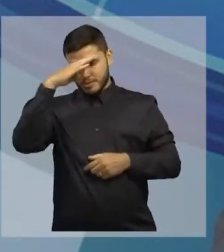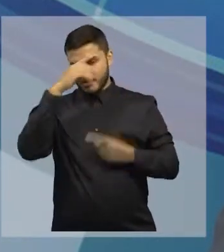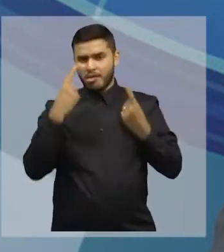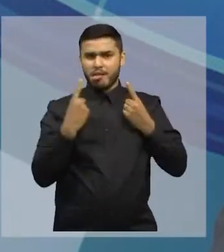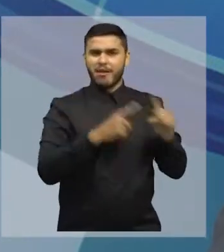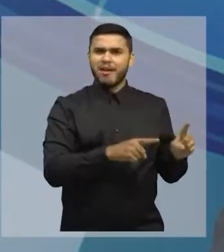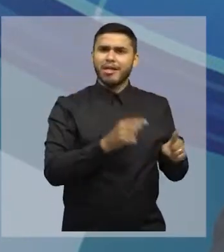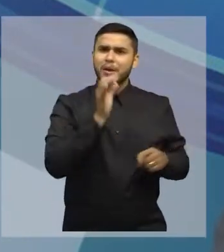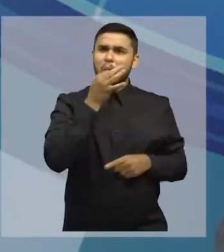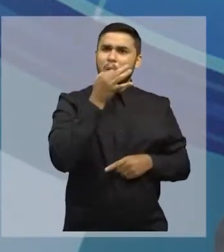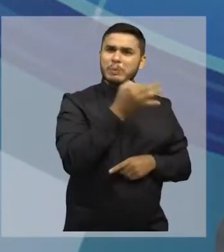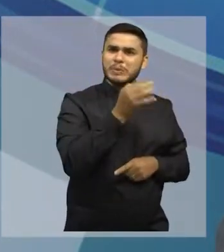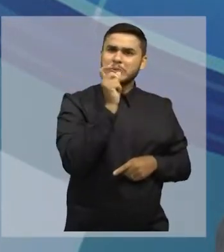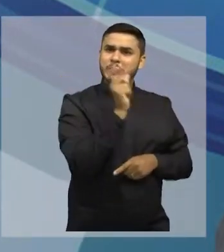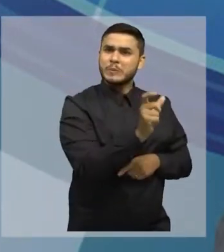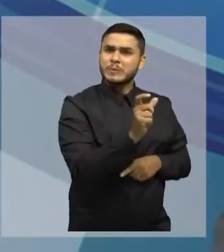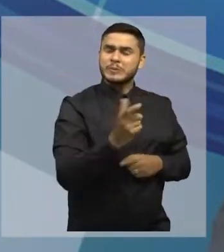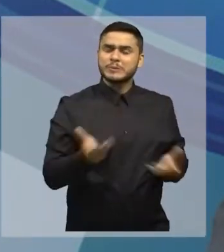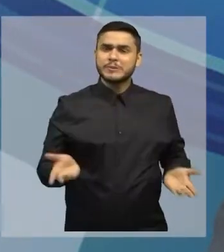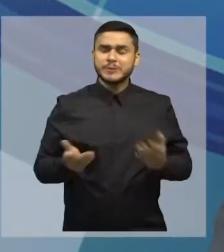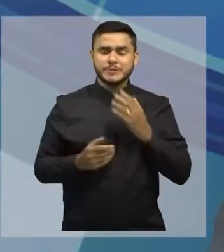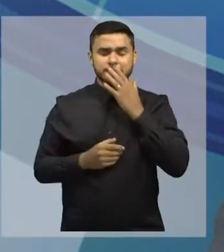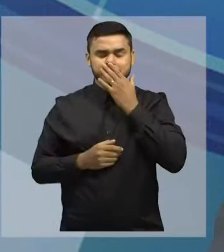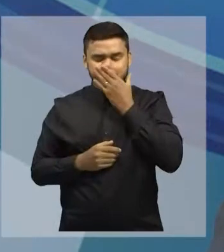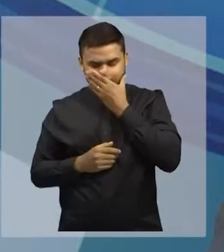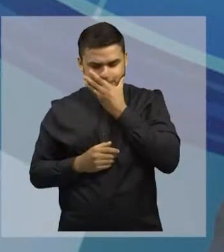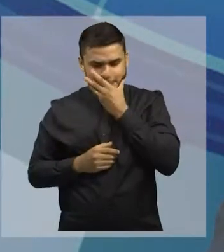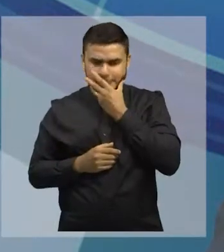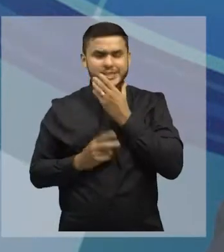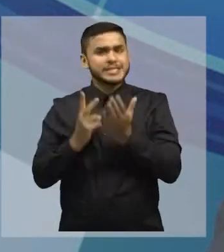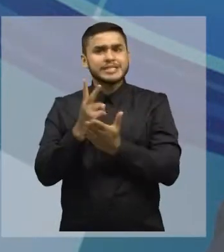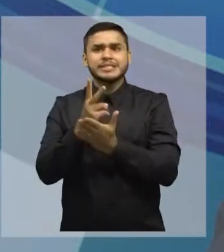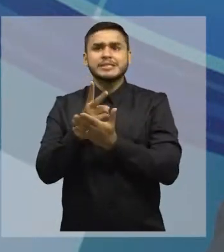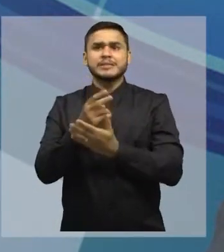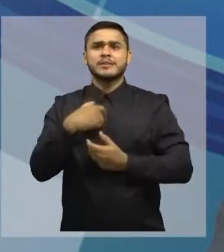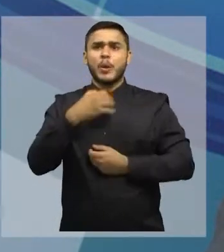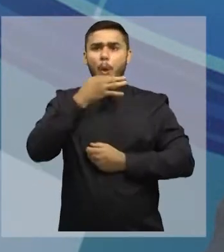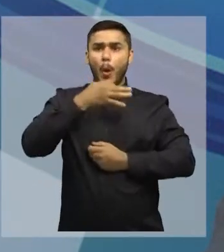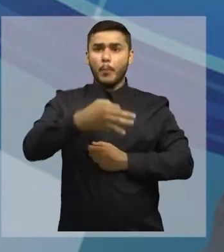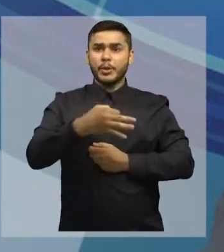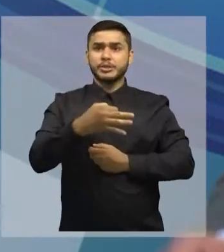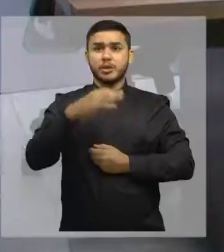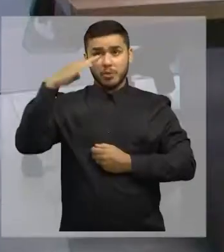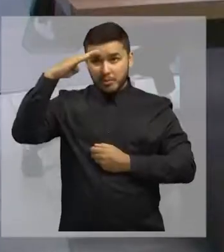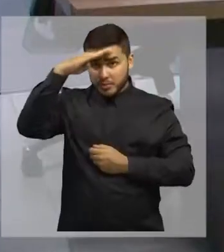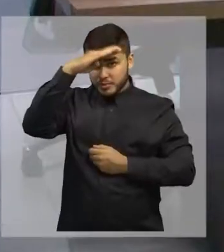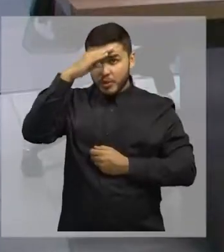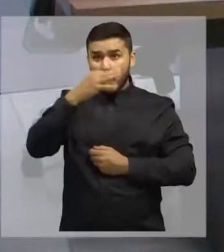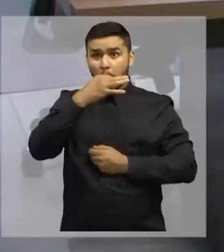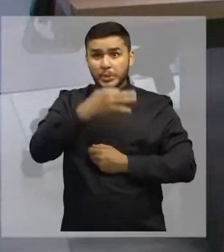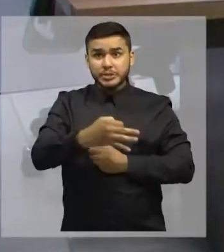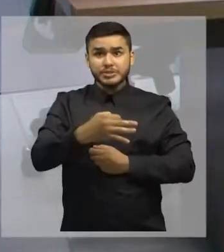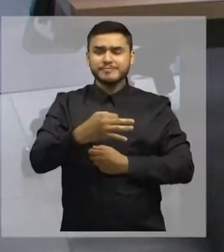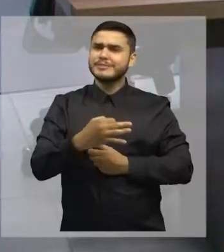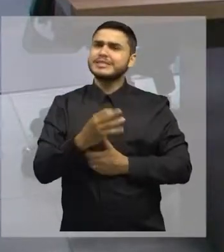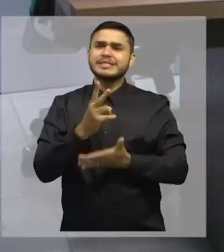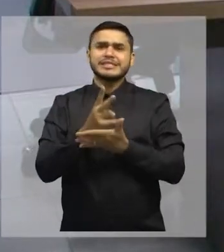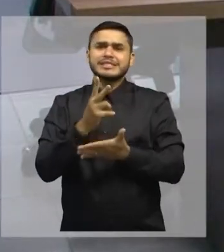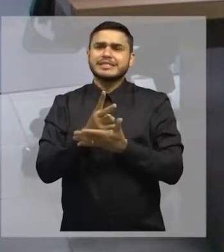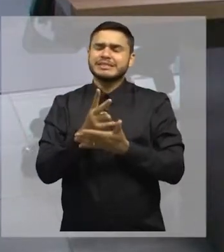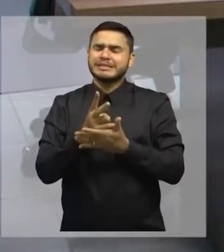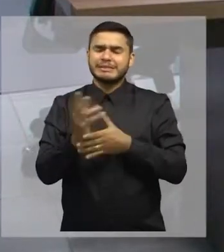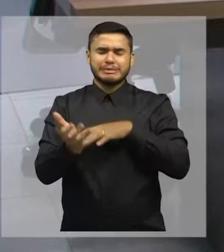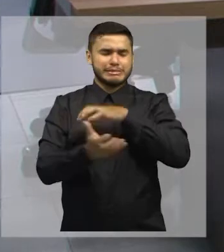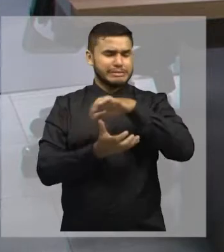do ambiente, o meio ambiente, em que, né, as posições dele sempre foram extremamente desastrosas, né? Quer dizer, como a gente vai pensar aí no